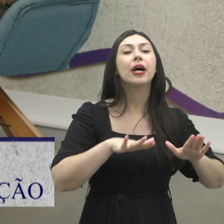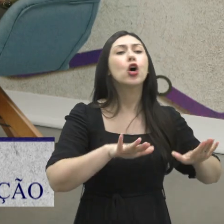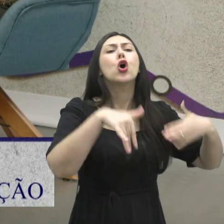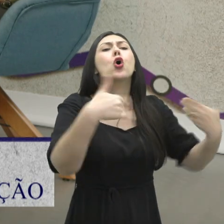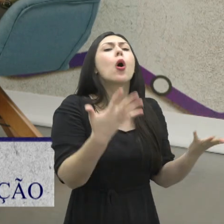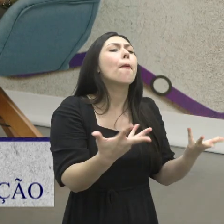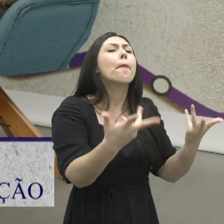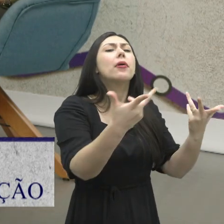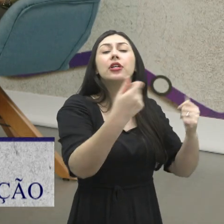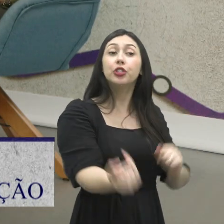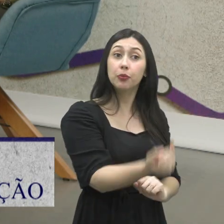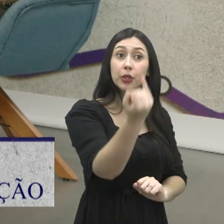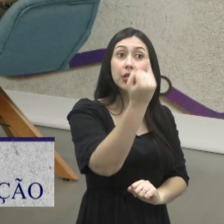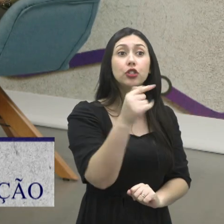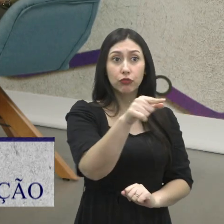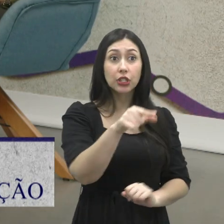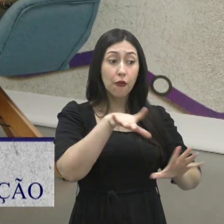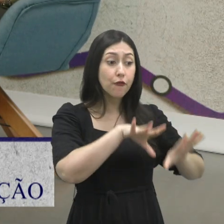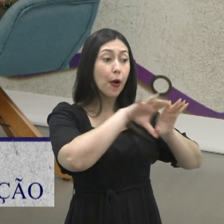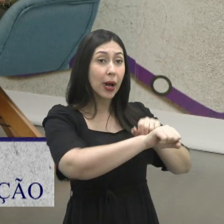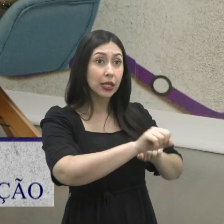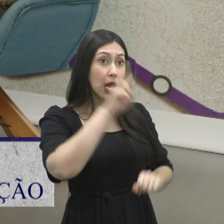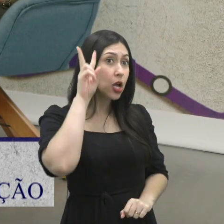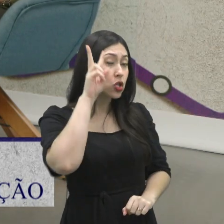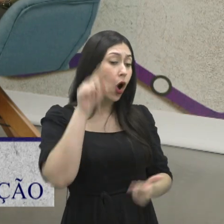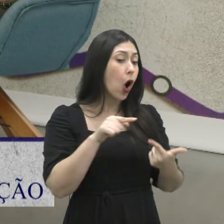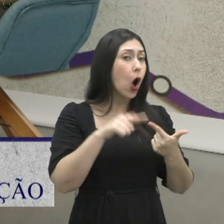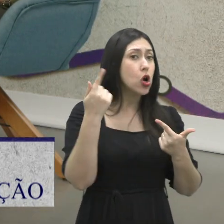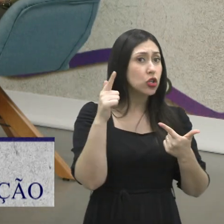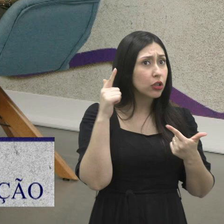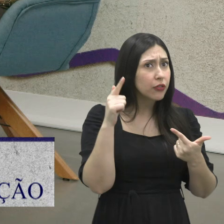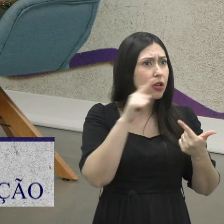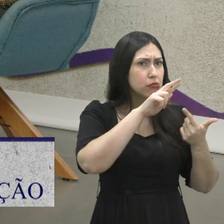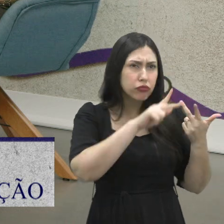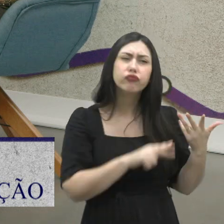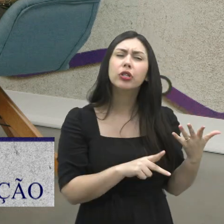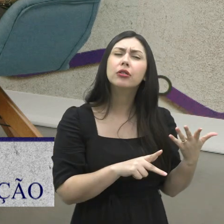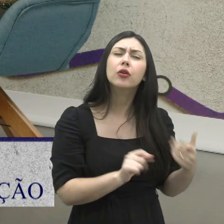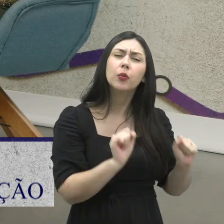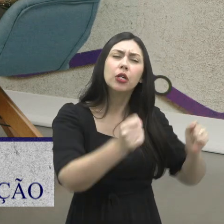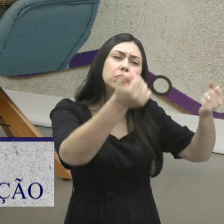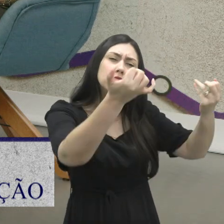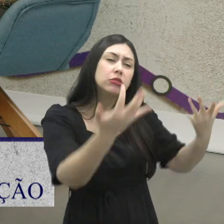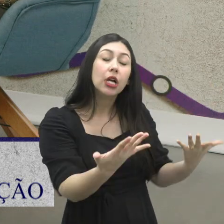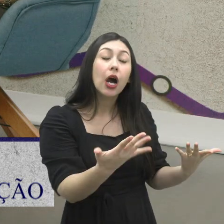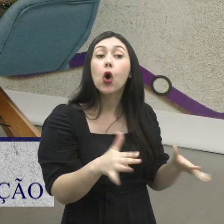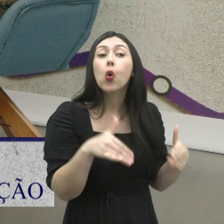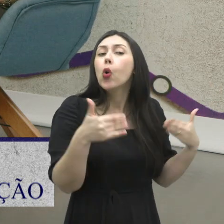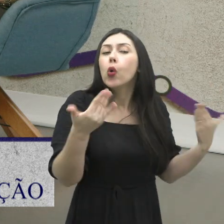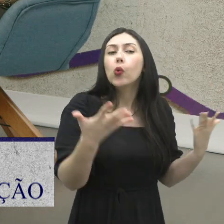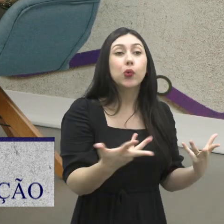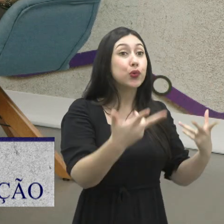então, que você considera importantes, porque você é formada em História, Geografia, você tem outras especializações também, então eu queria que você contasse para o pessoal as habilidades